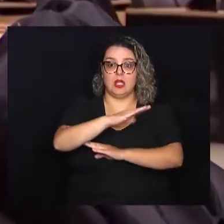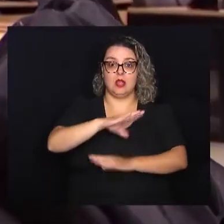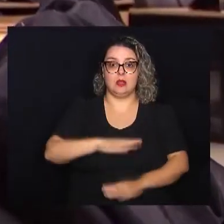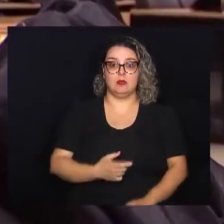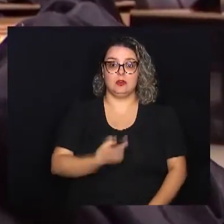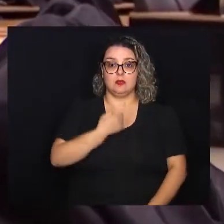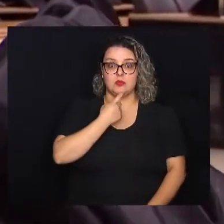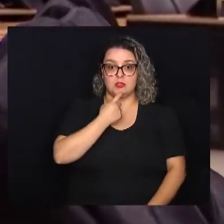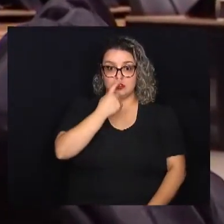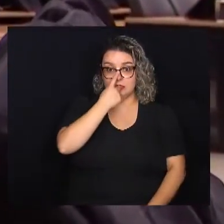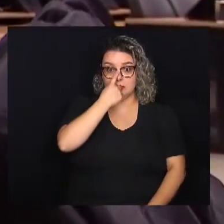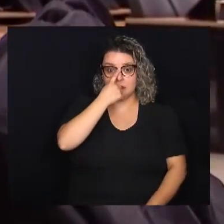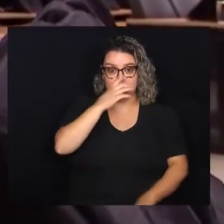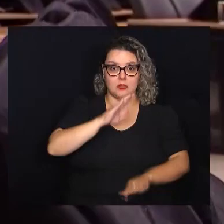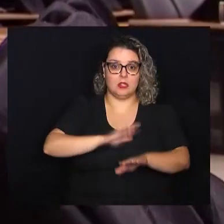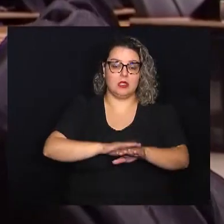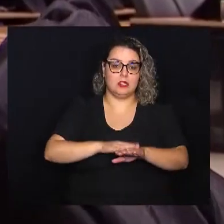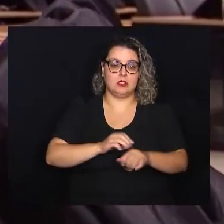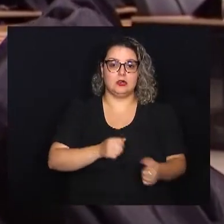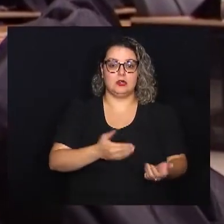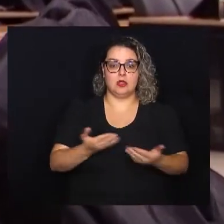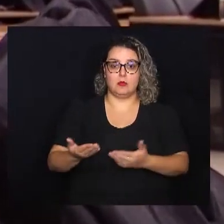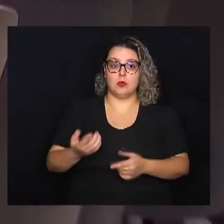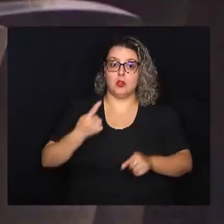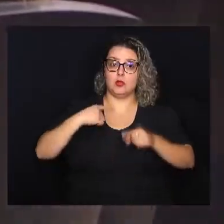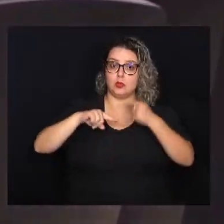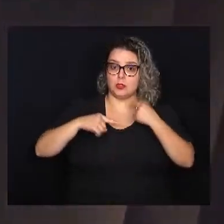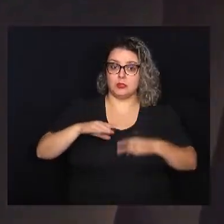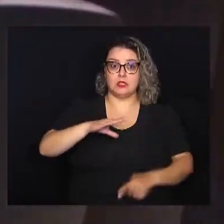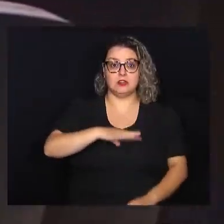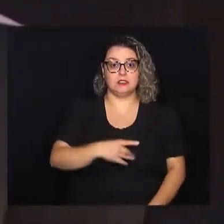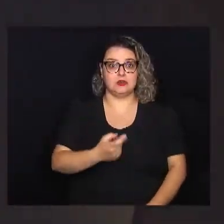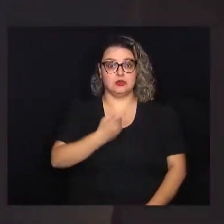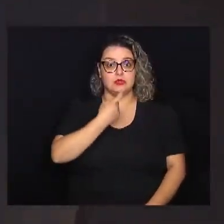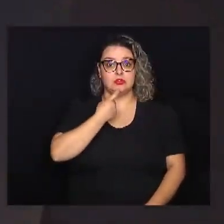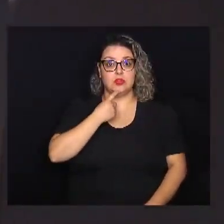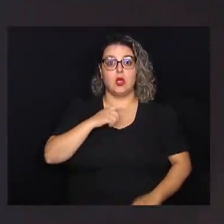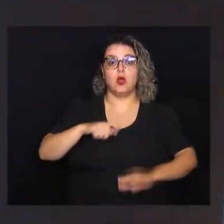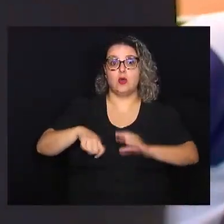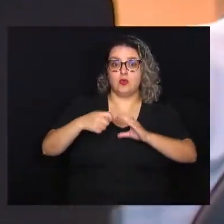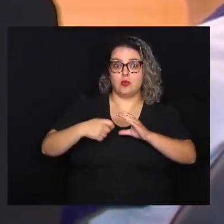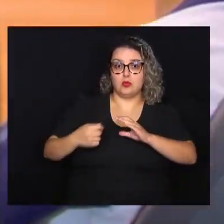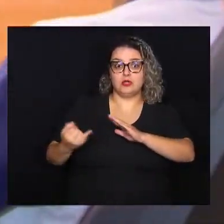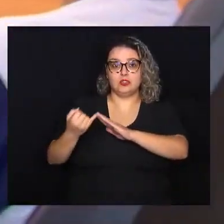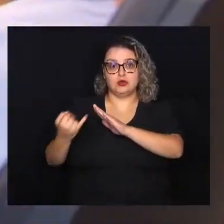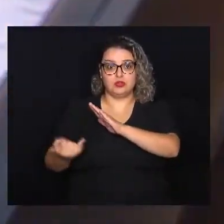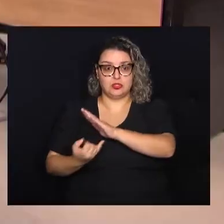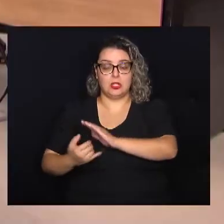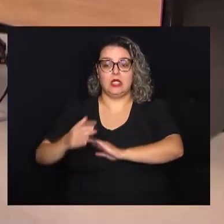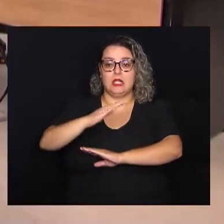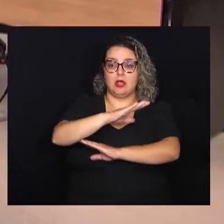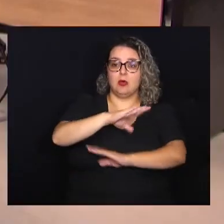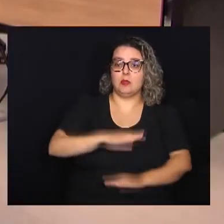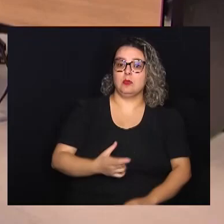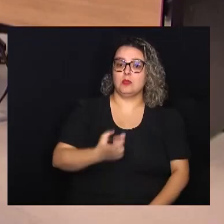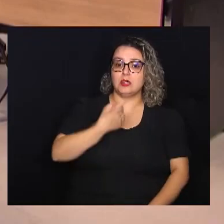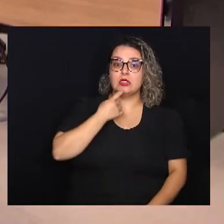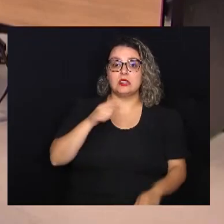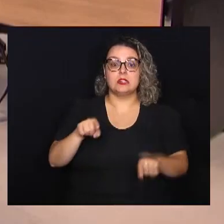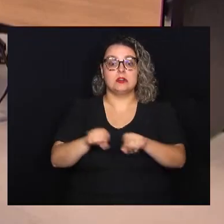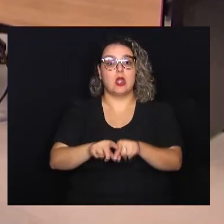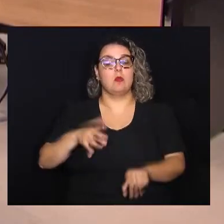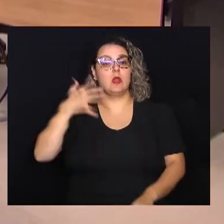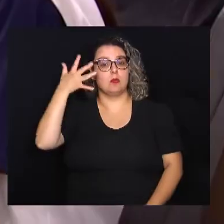atividade apresentou o hino da cidade de Campinas o vídeo institucional da Câmara Municipal além de